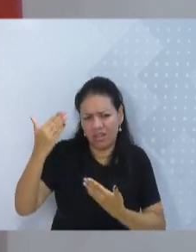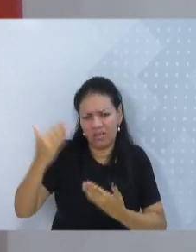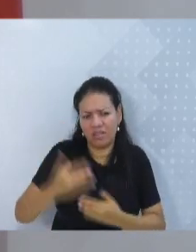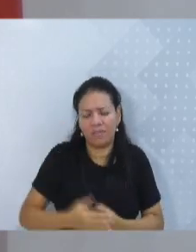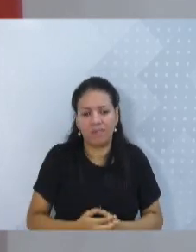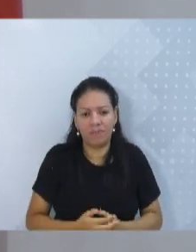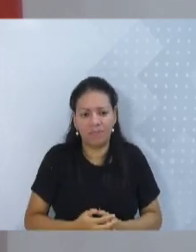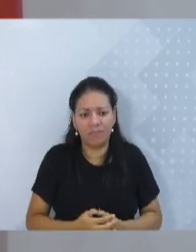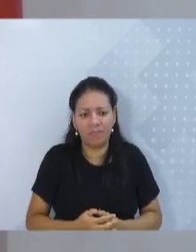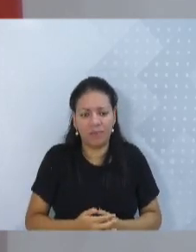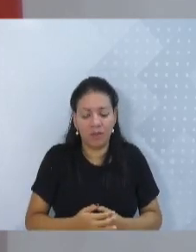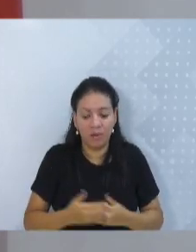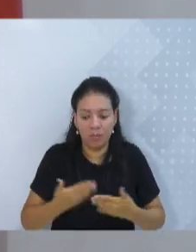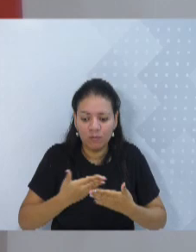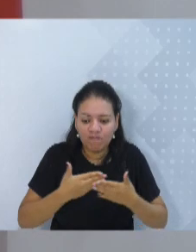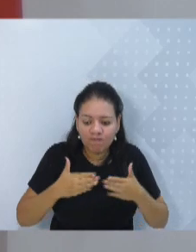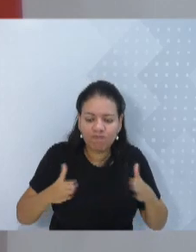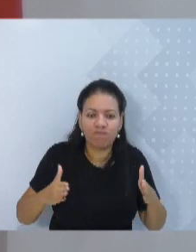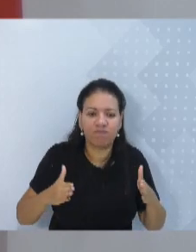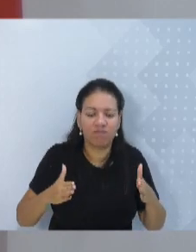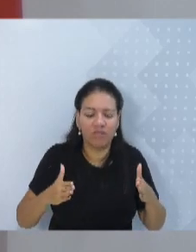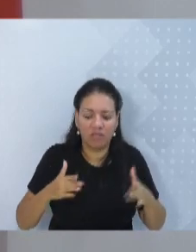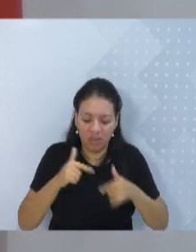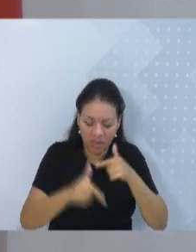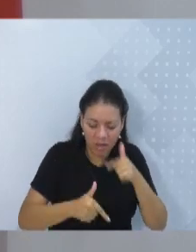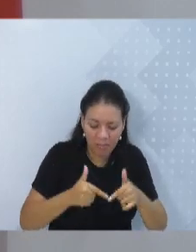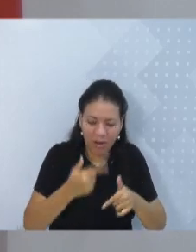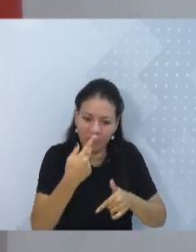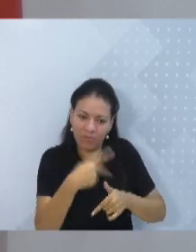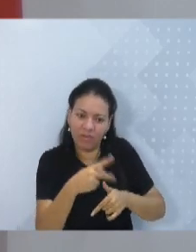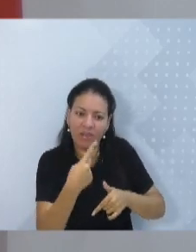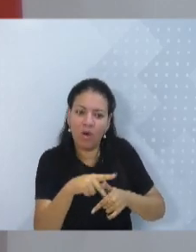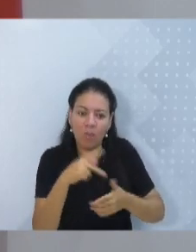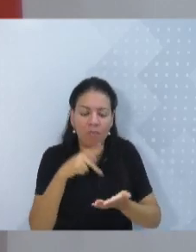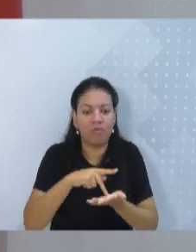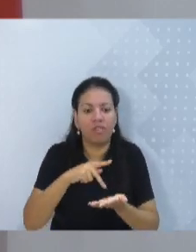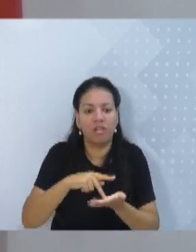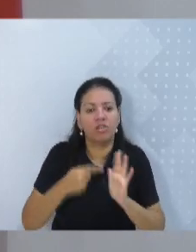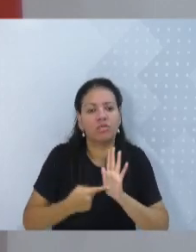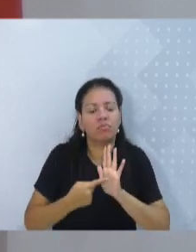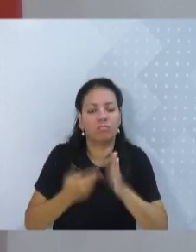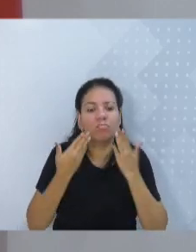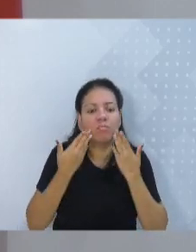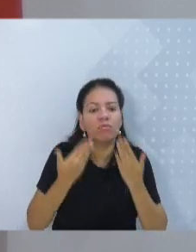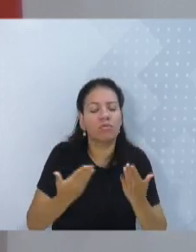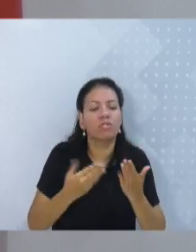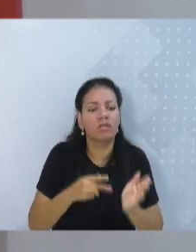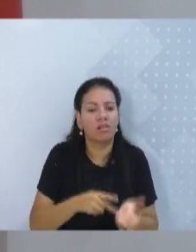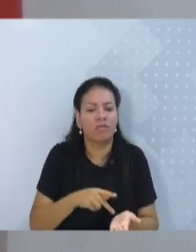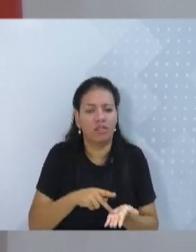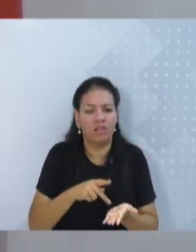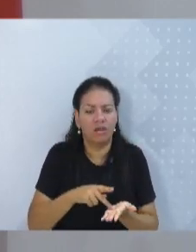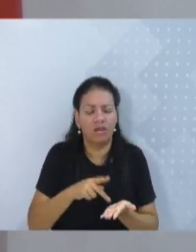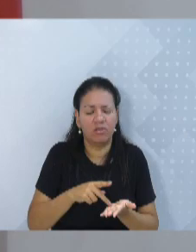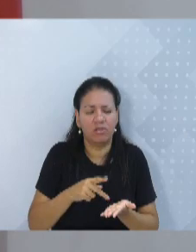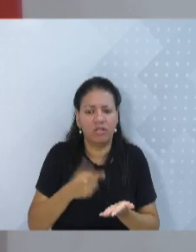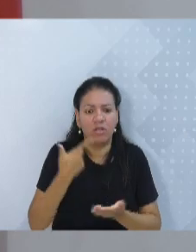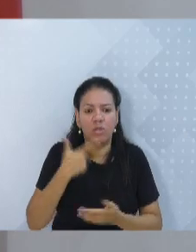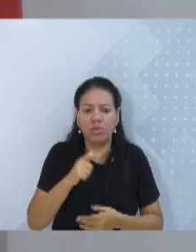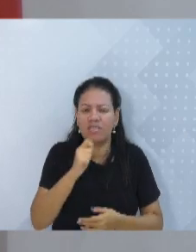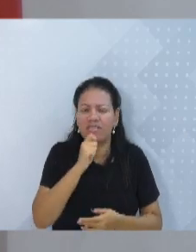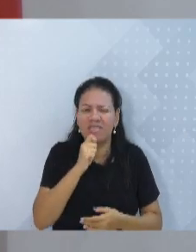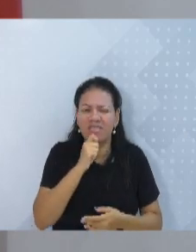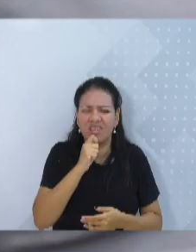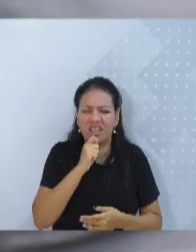porta do lugar onde você trabalha para verdade e para que a gente possa Sem Máscara